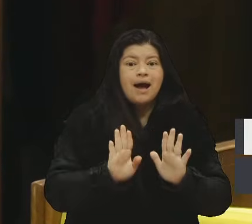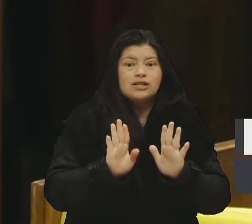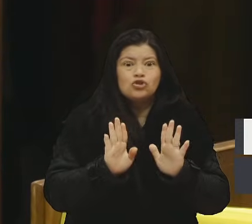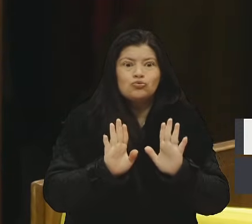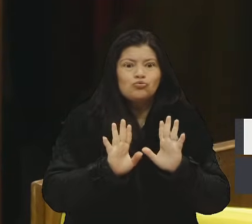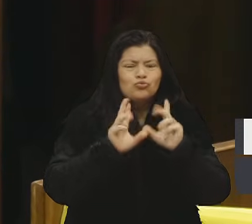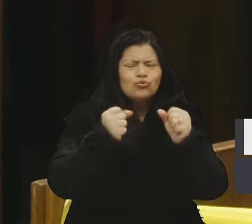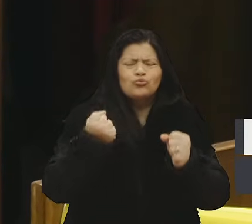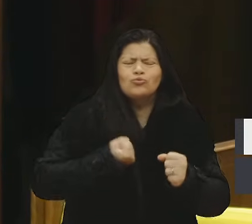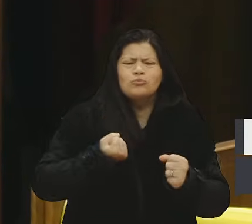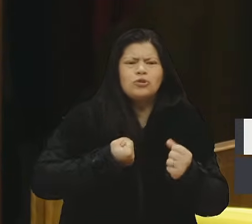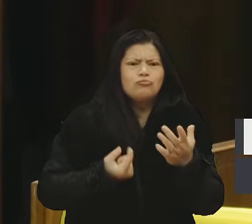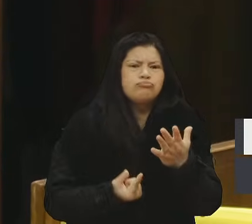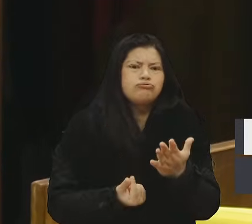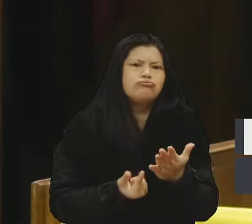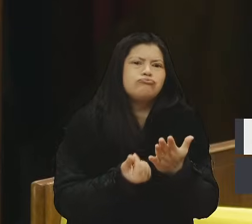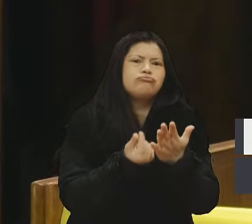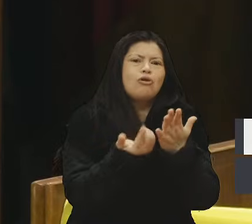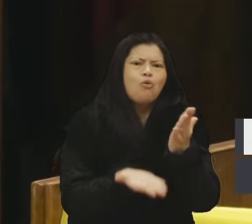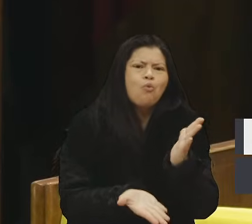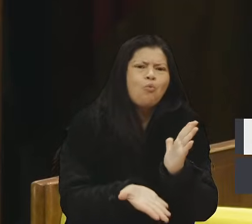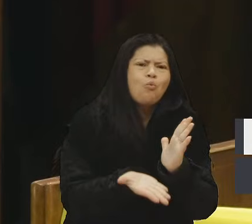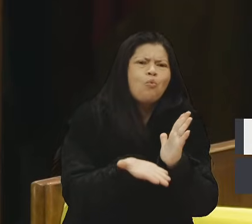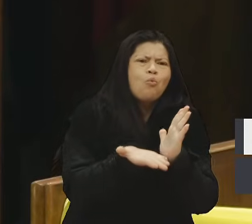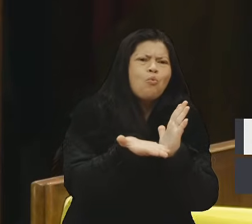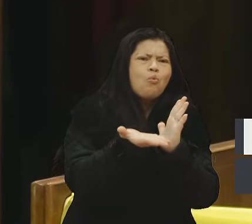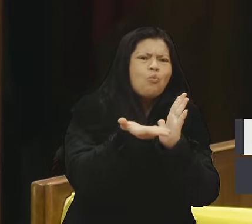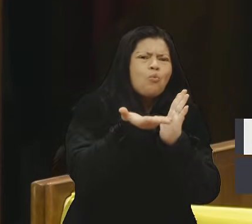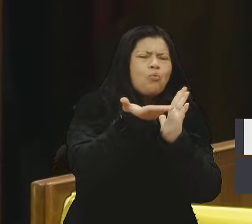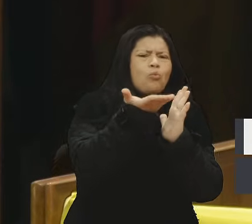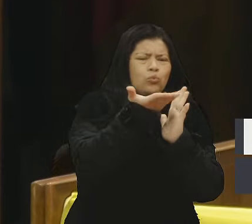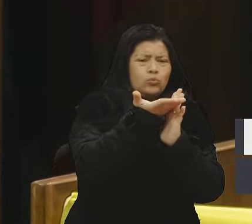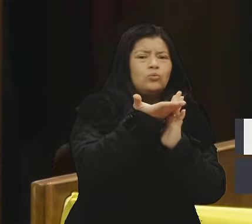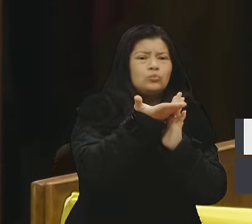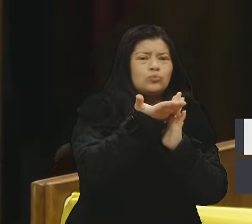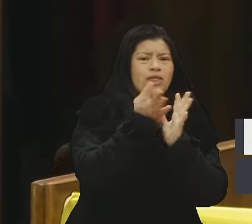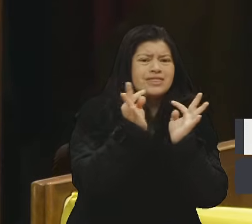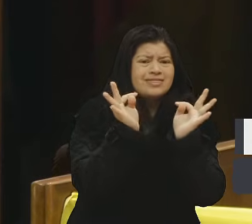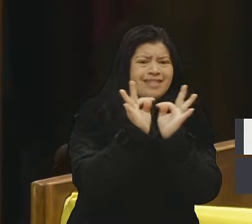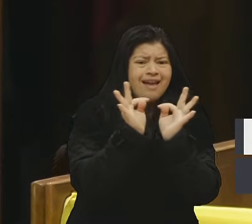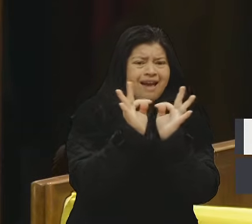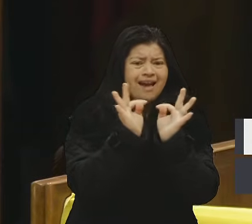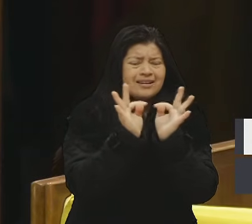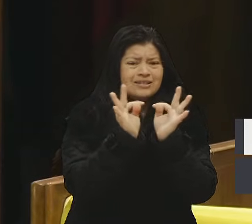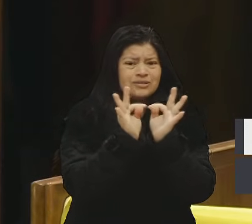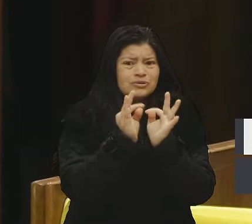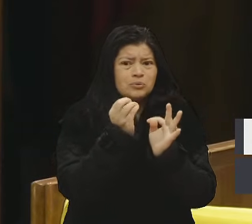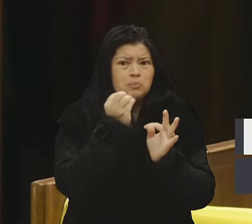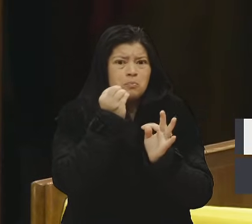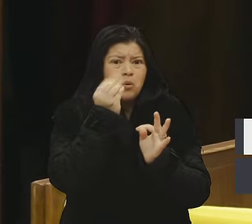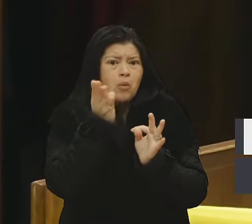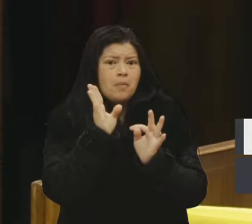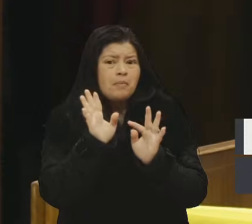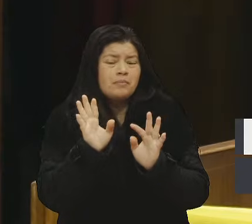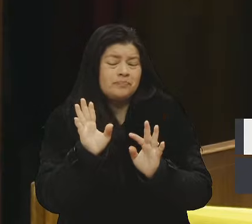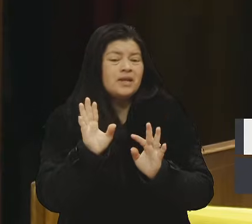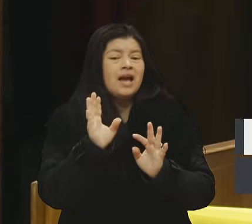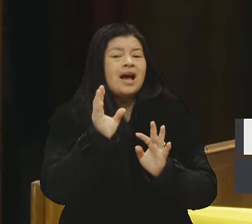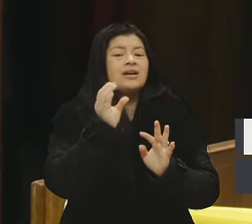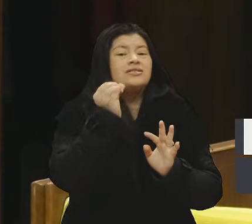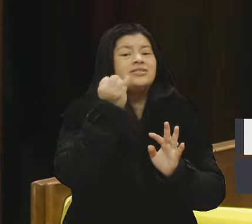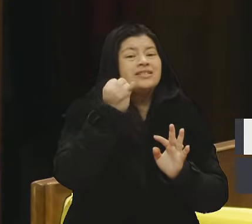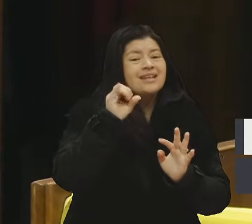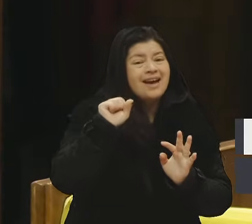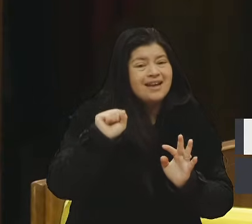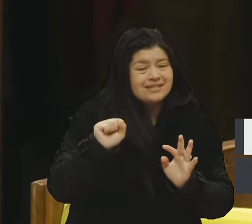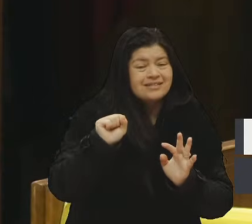Porque, embora o Diese tenha feito um excelente trabalho técnico de cálculo, o Diese fez o trabalho com base nos